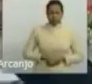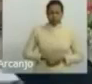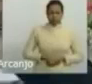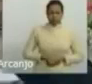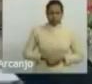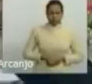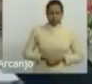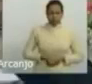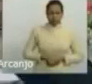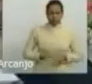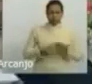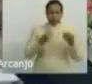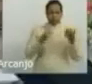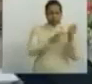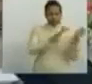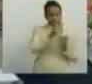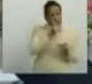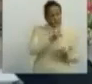mortos por causa do meu nome.